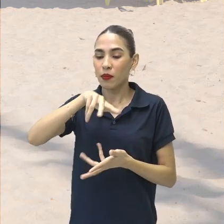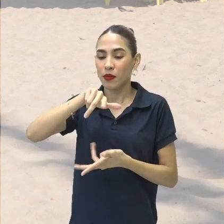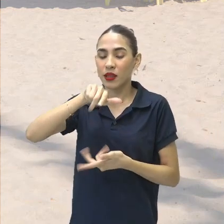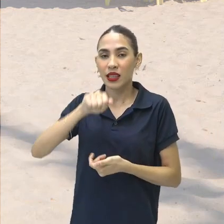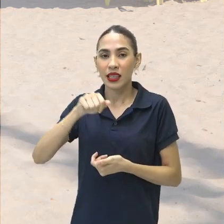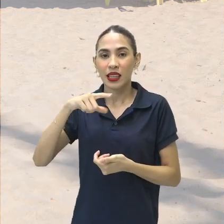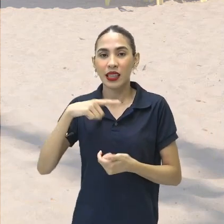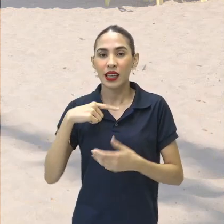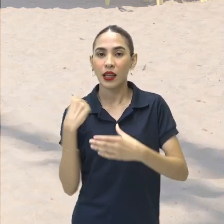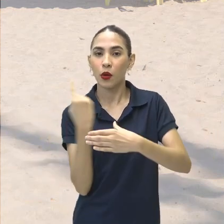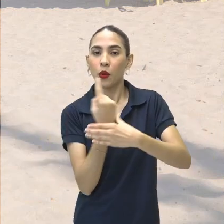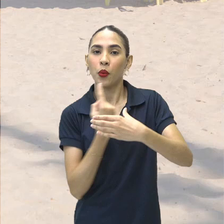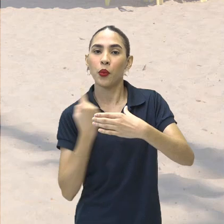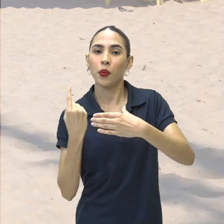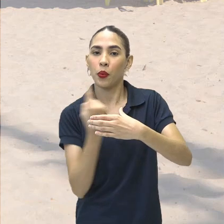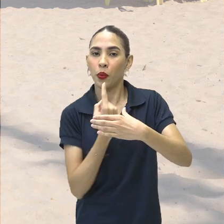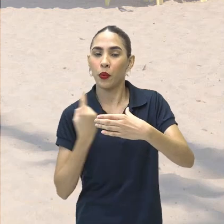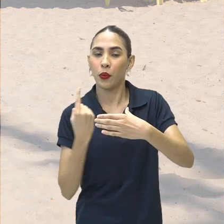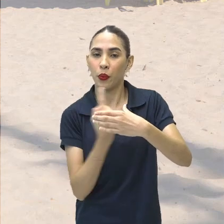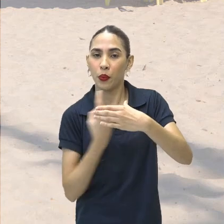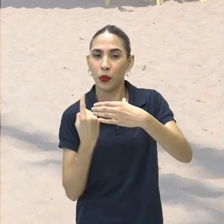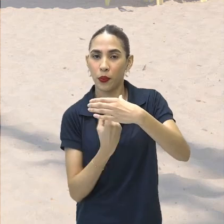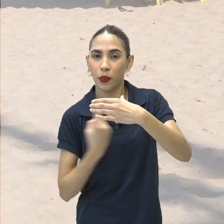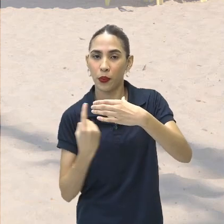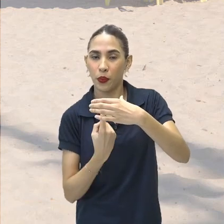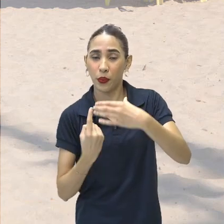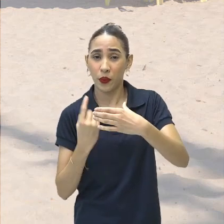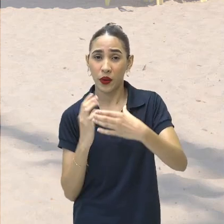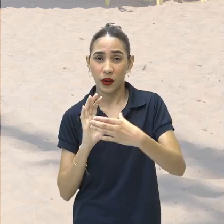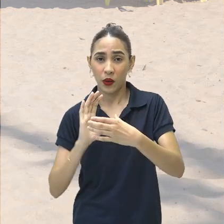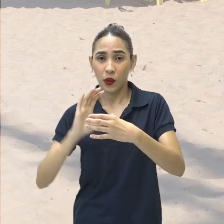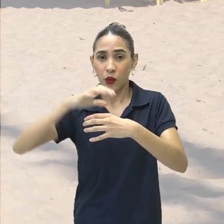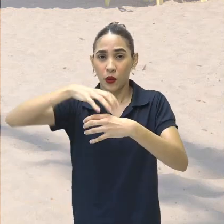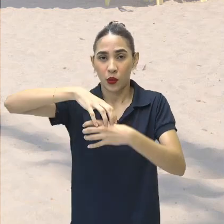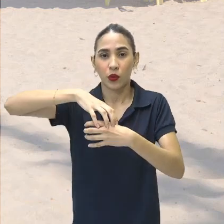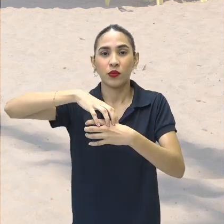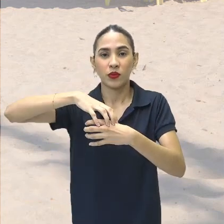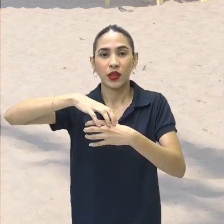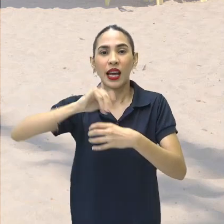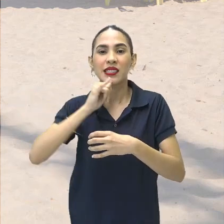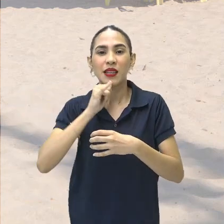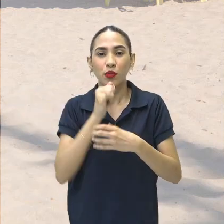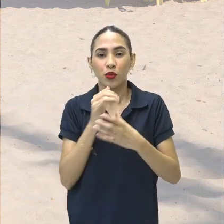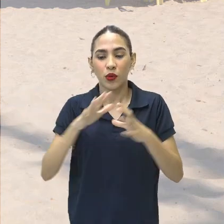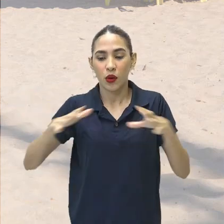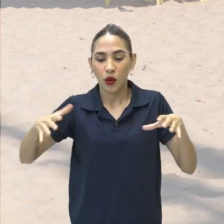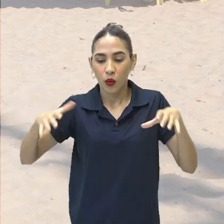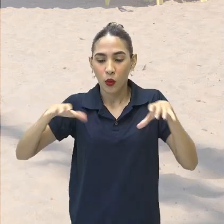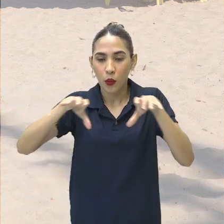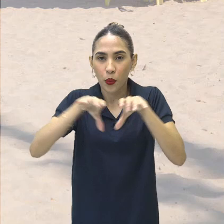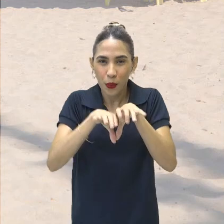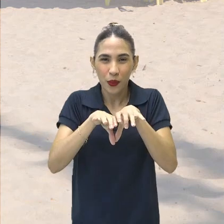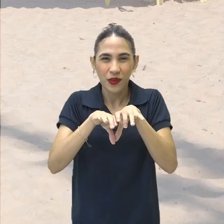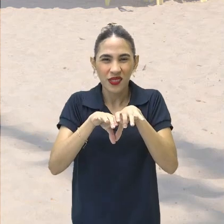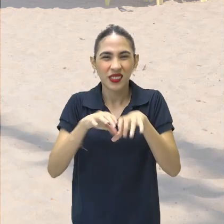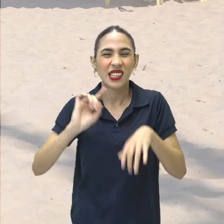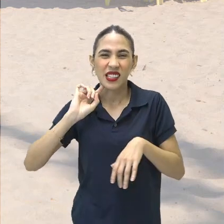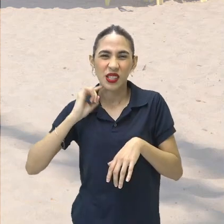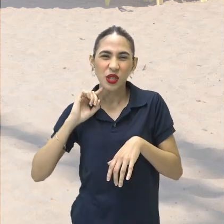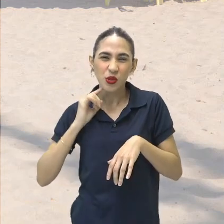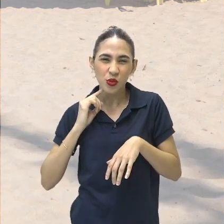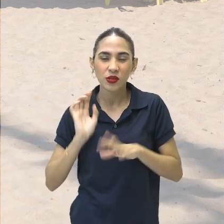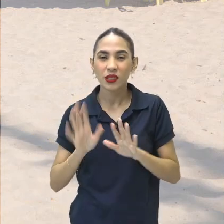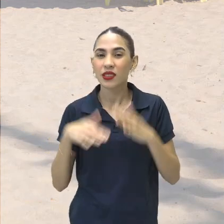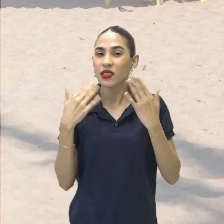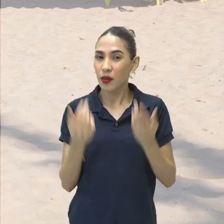há um redemoinho onde todos esses lixos eles se concentram e formam uma ilha de lixo, né?